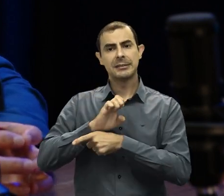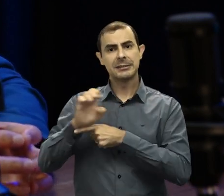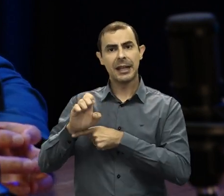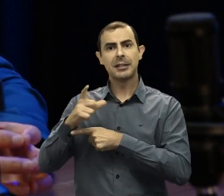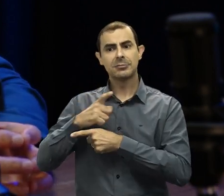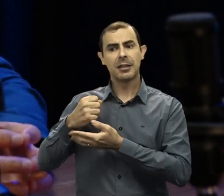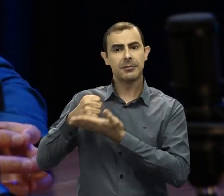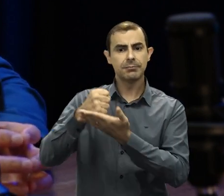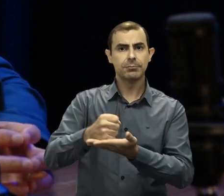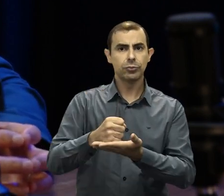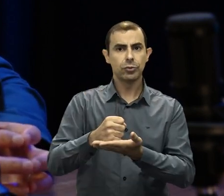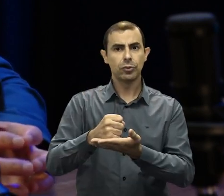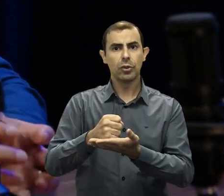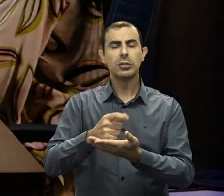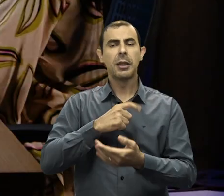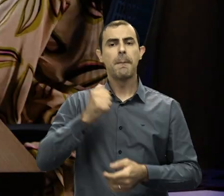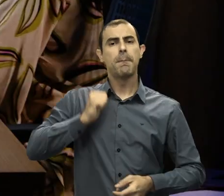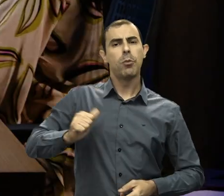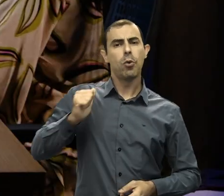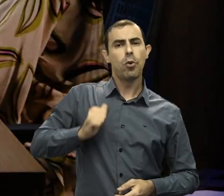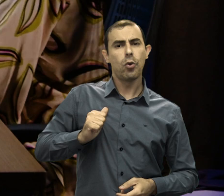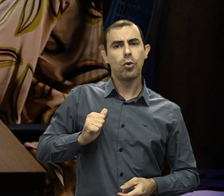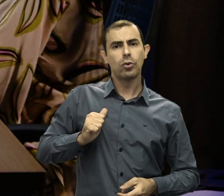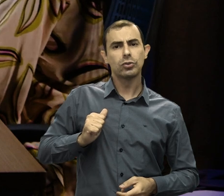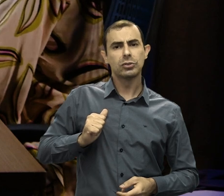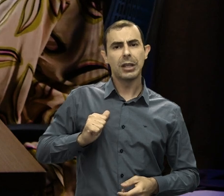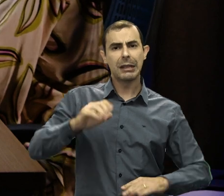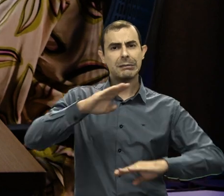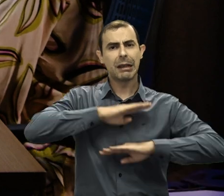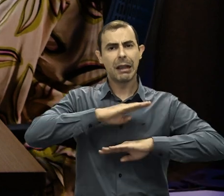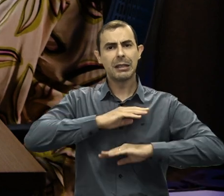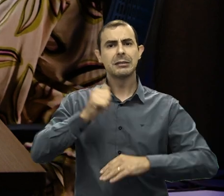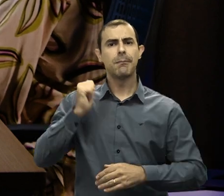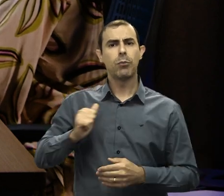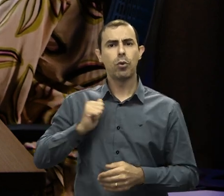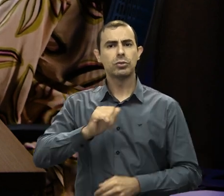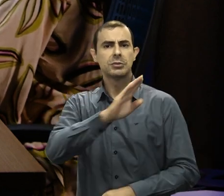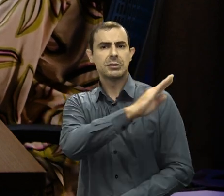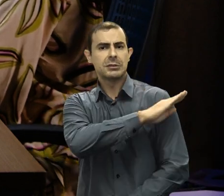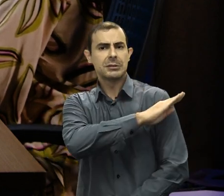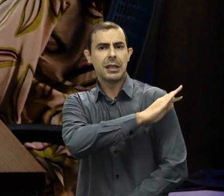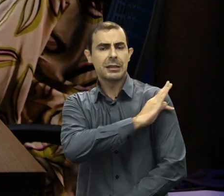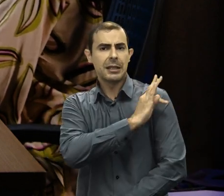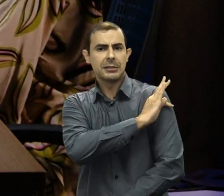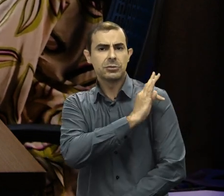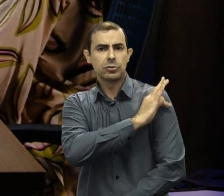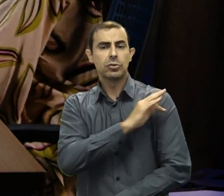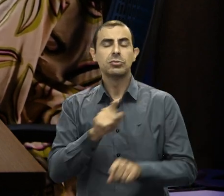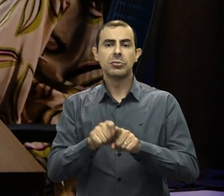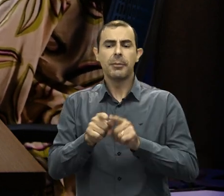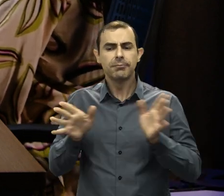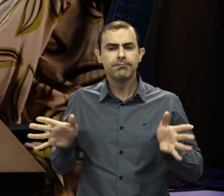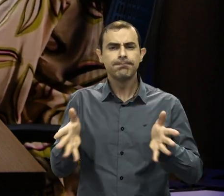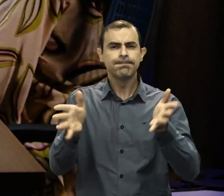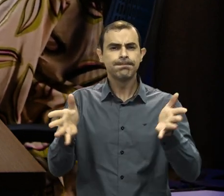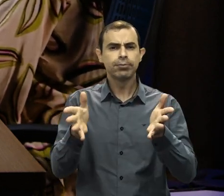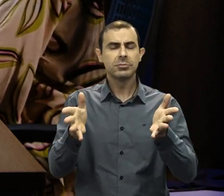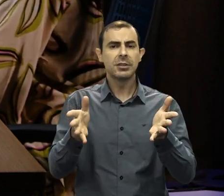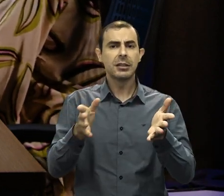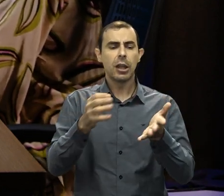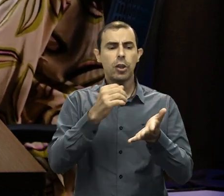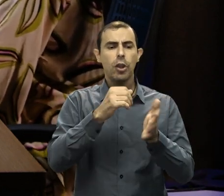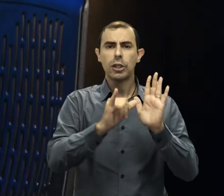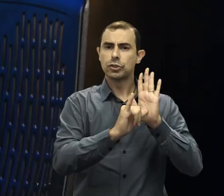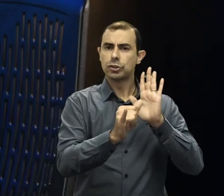do Estado podendo ajudar com o Bolsa Atleta, com o Bolsa Técnico, né, com o fomento aí, termos de